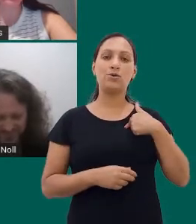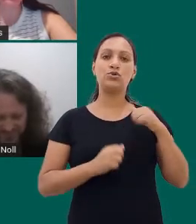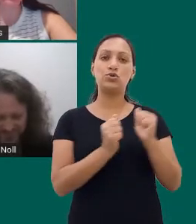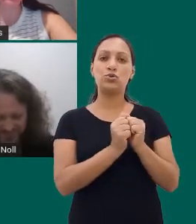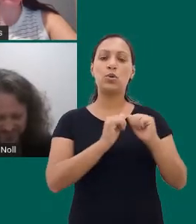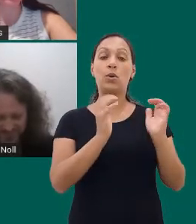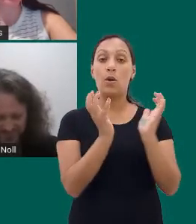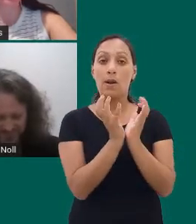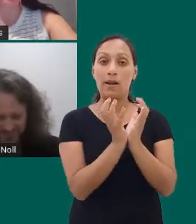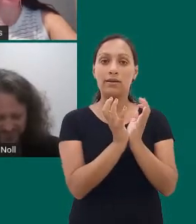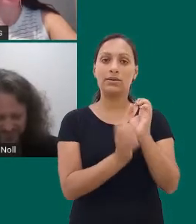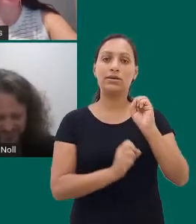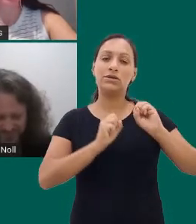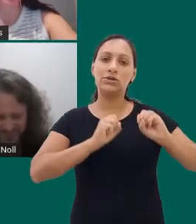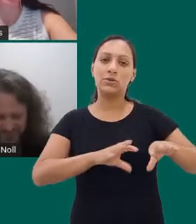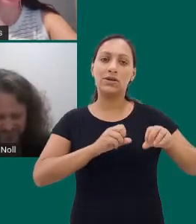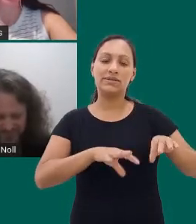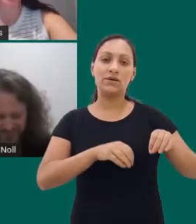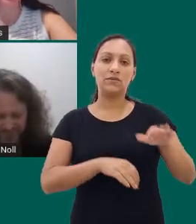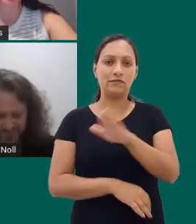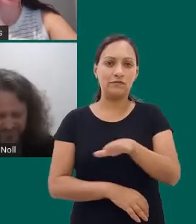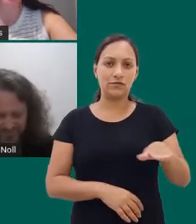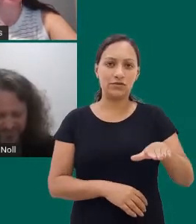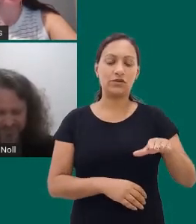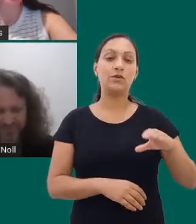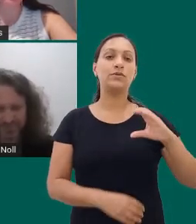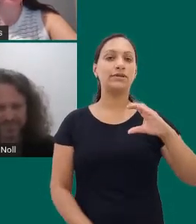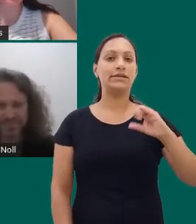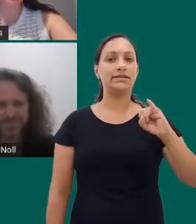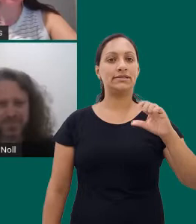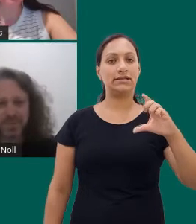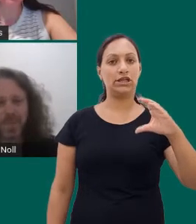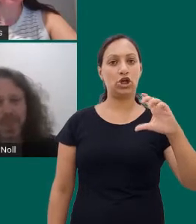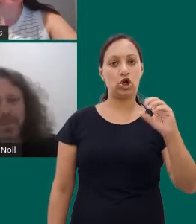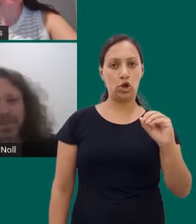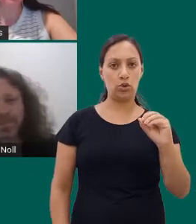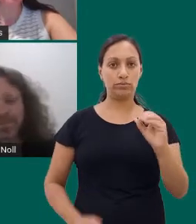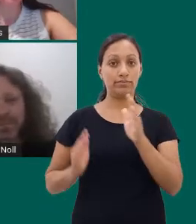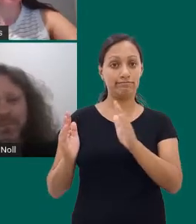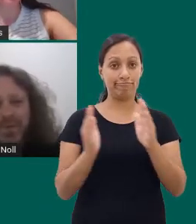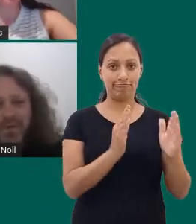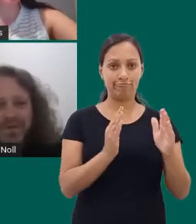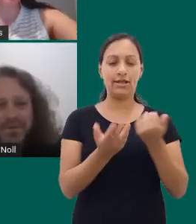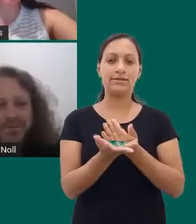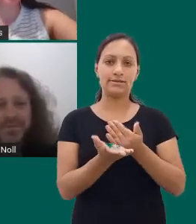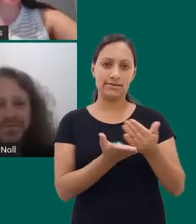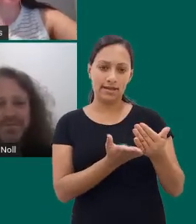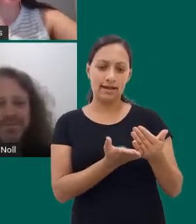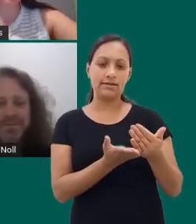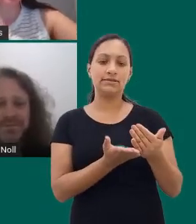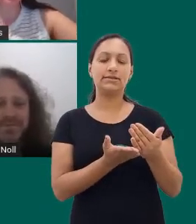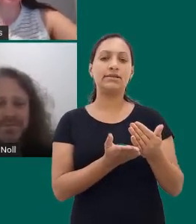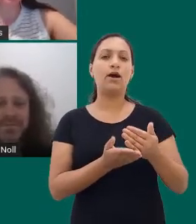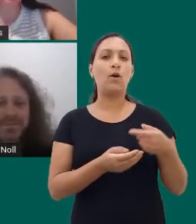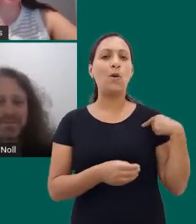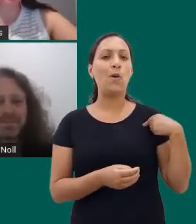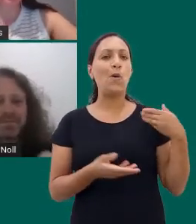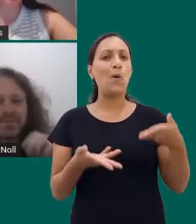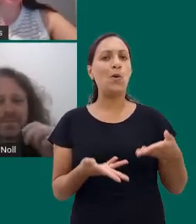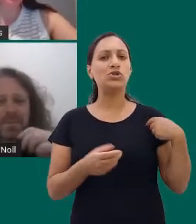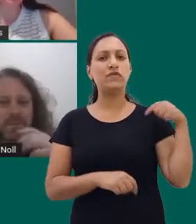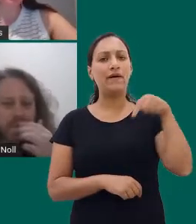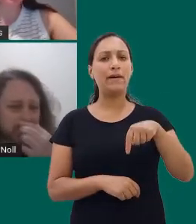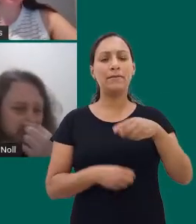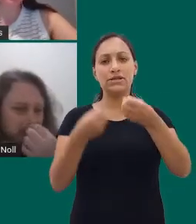da educação infantil e dos ciclos iniciais, e vim também aí hoje para comentar um pouquinho e falar um pouquinho do trabalho que a gente realiza